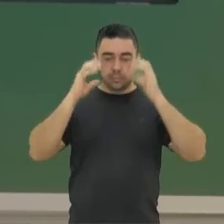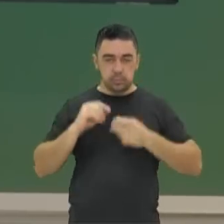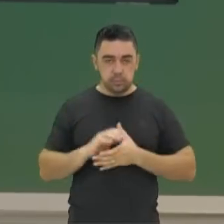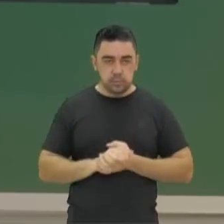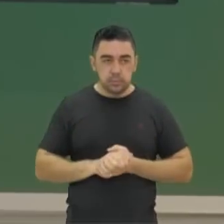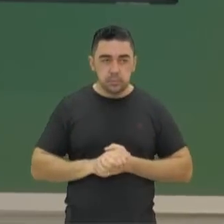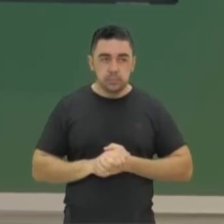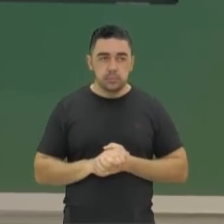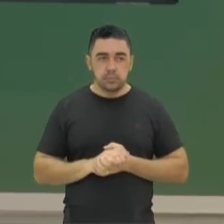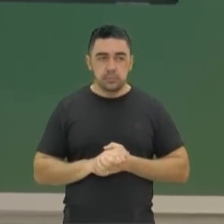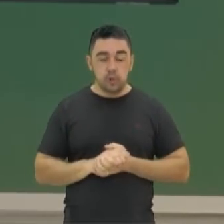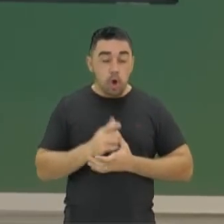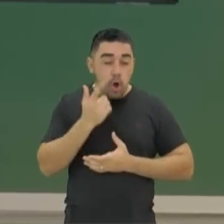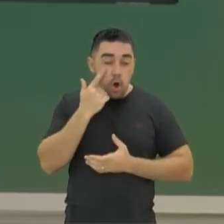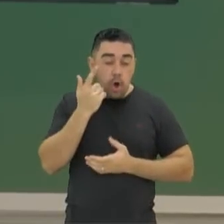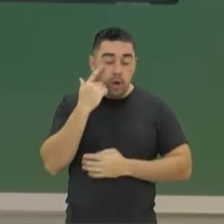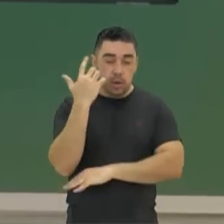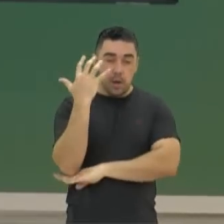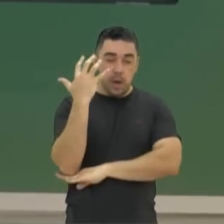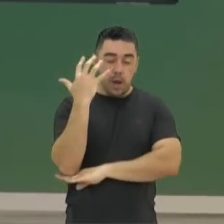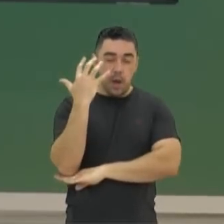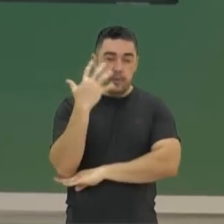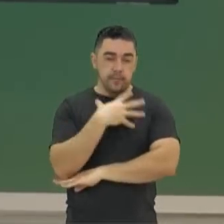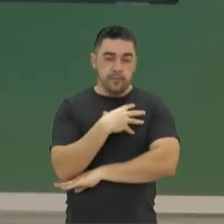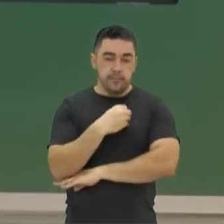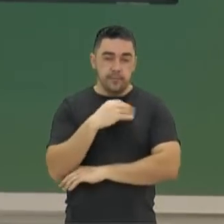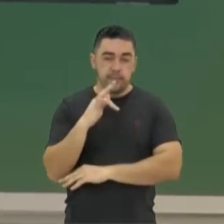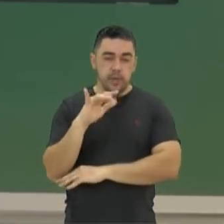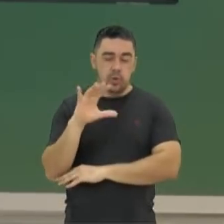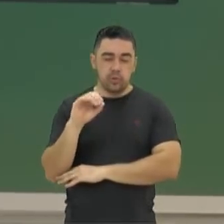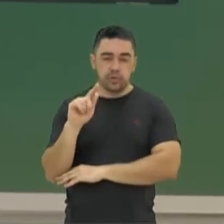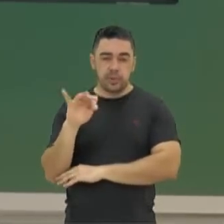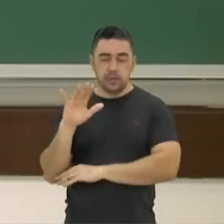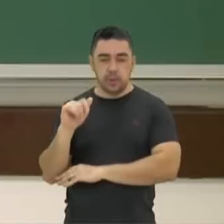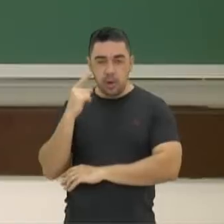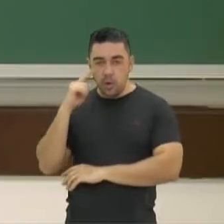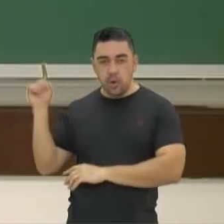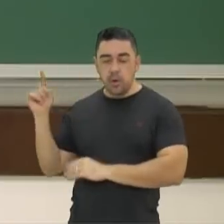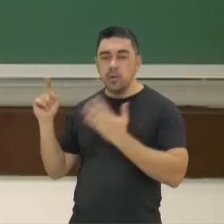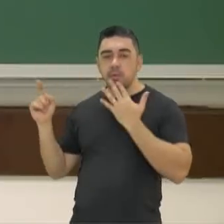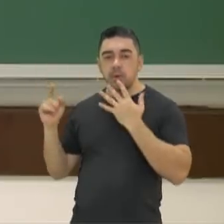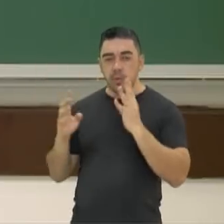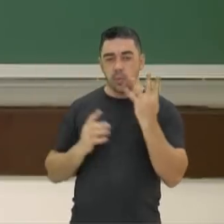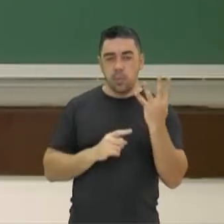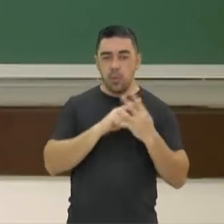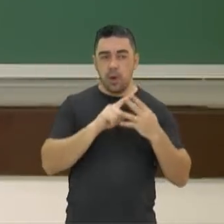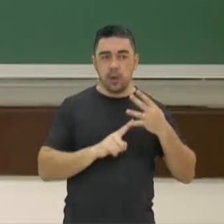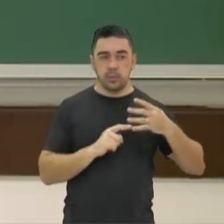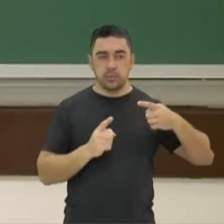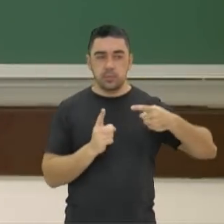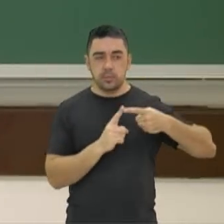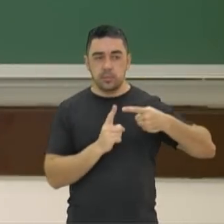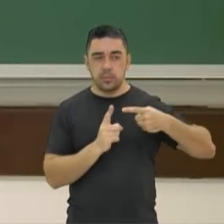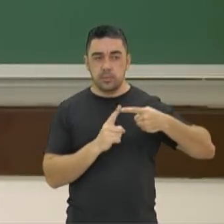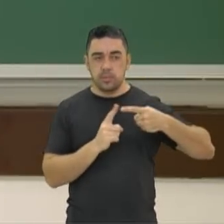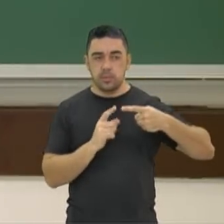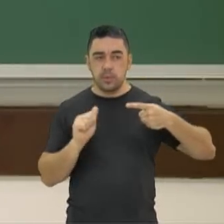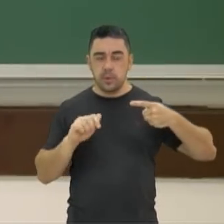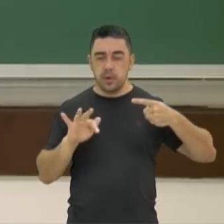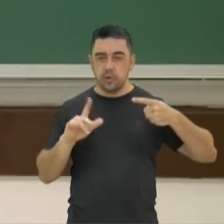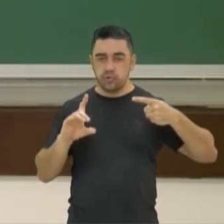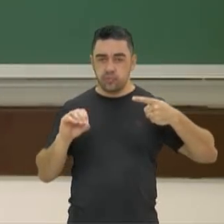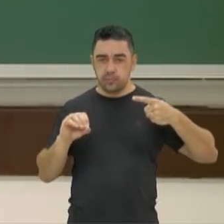comum. Olha só essa árvore filogenética colorida para vocês verem. Tá aqui os 4 grupos. Primeiro aqui, o